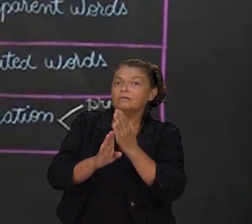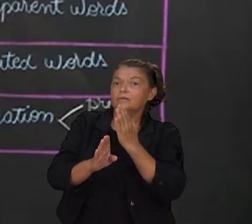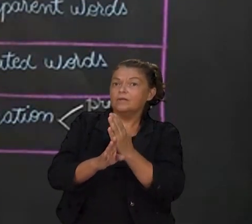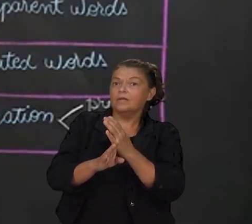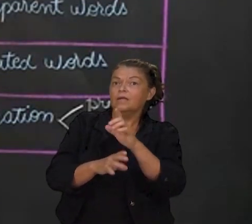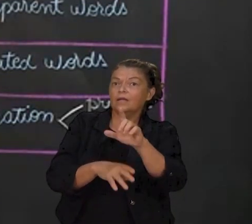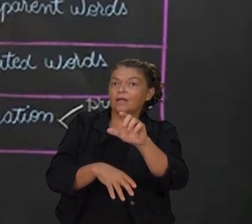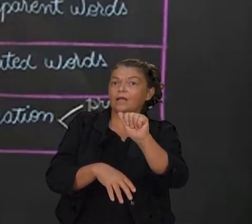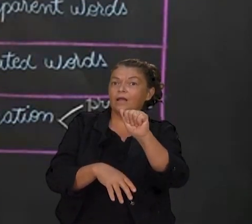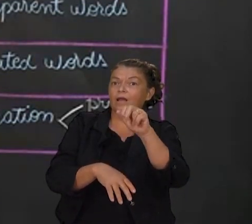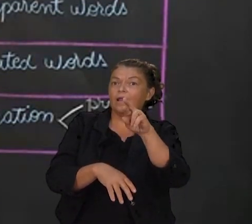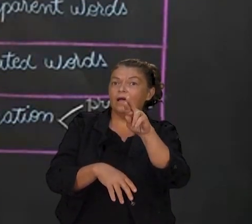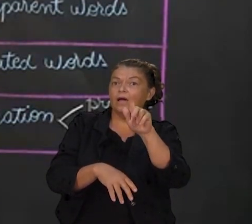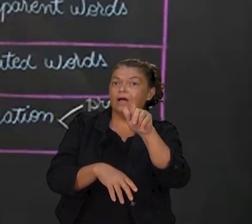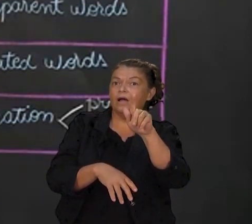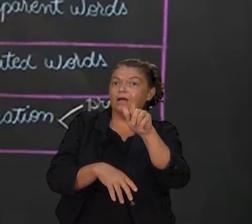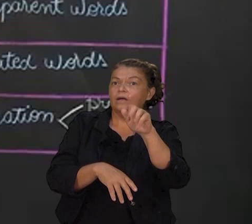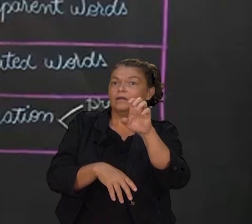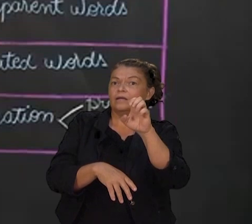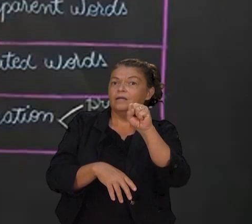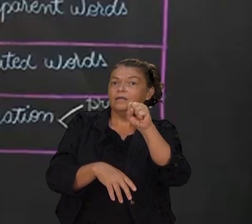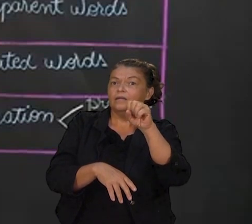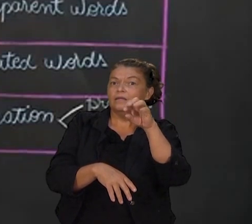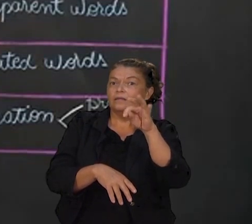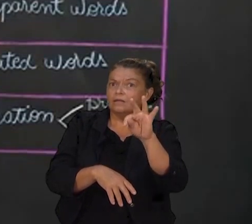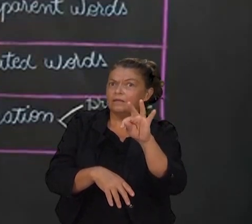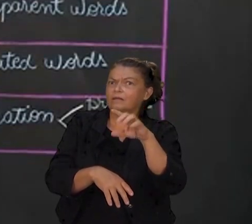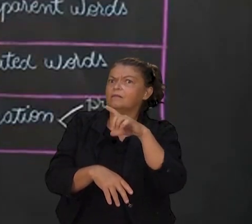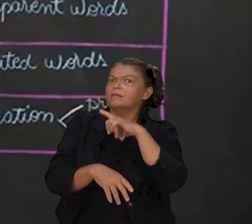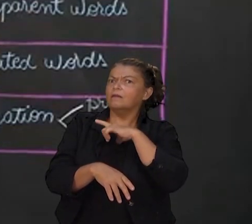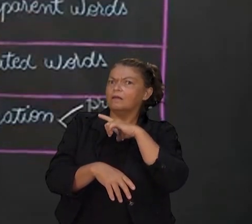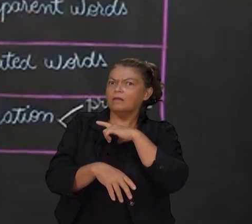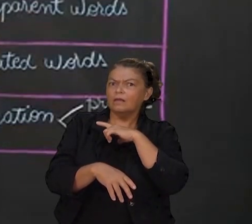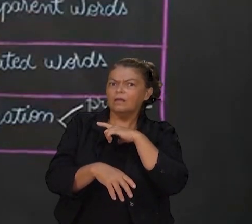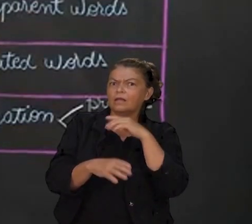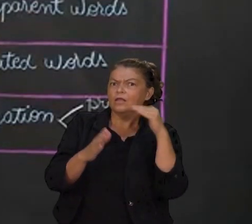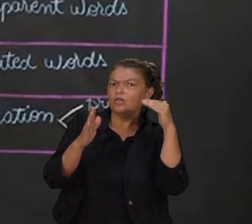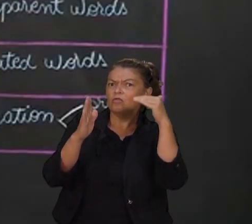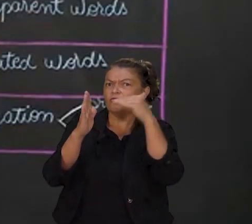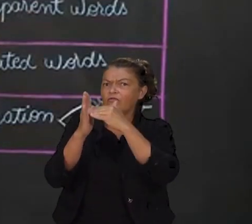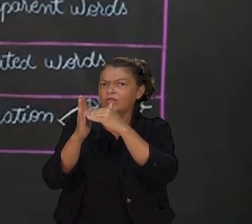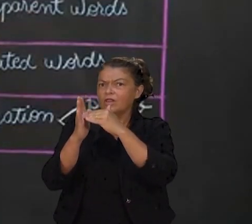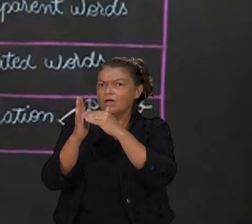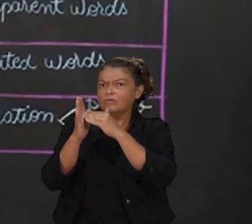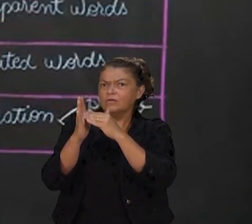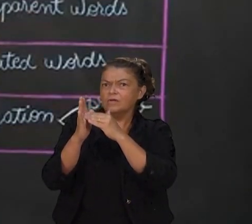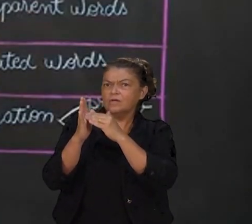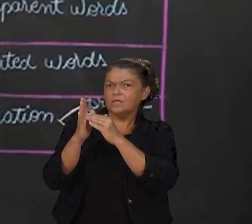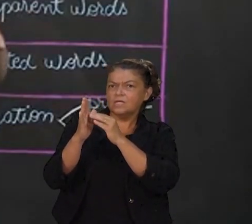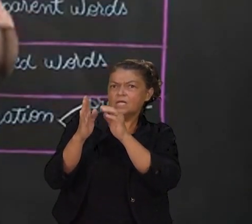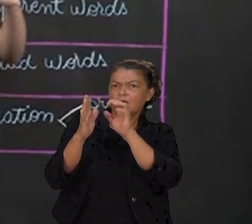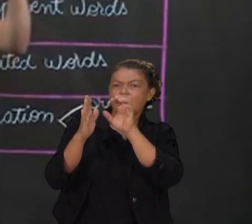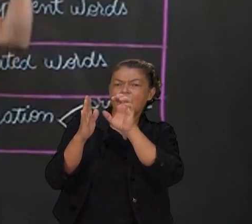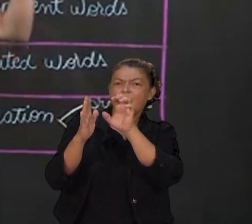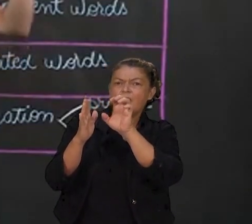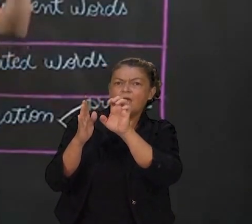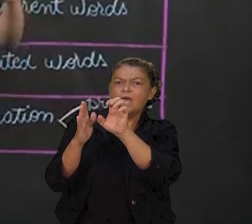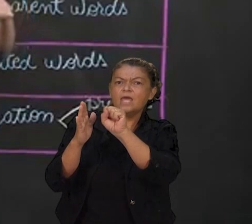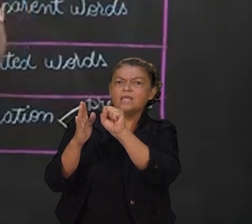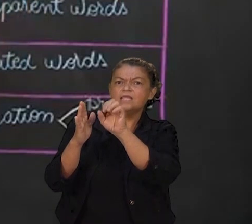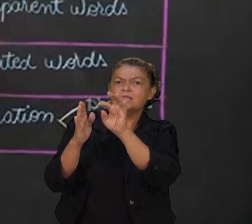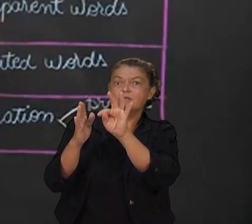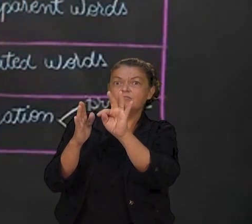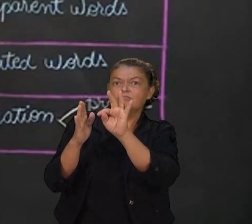é grande, e no final de large eu tenho este sufixo que expressa